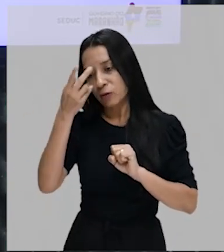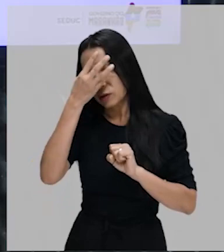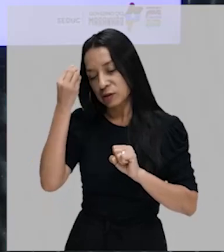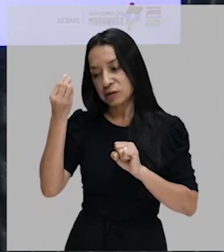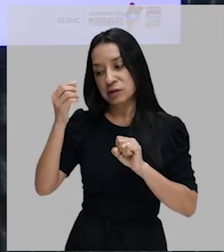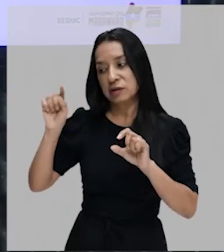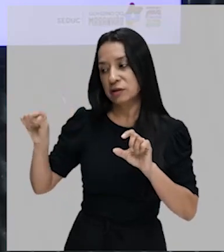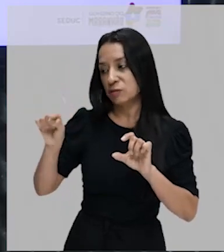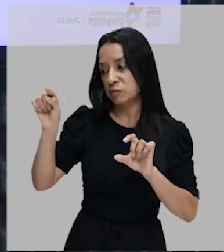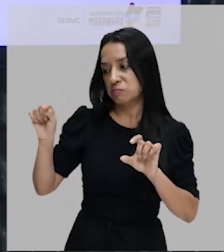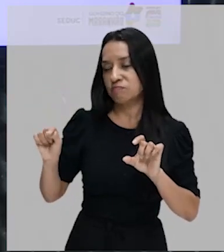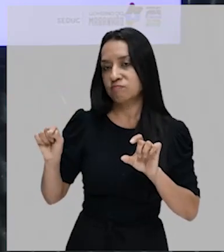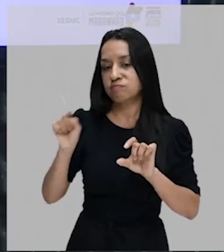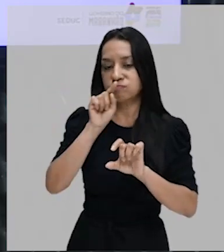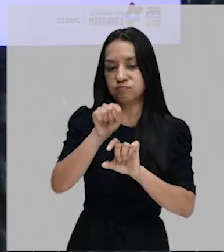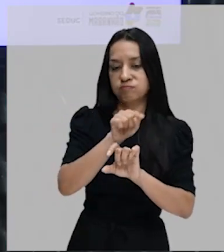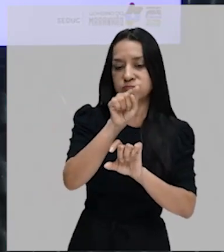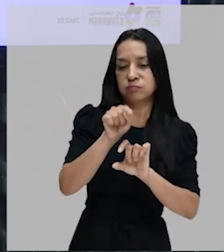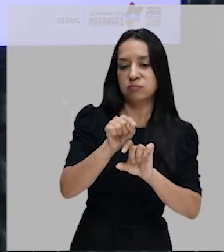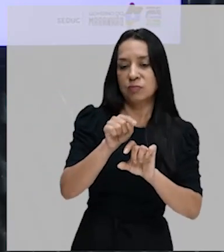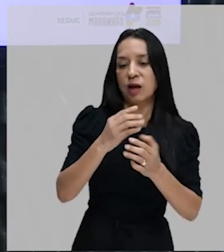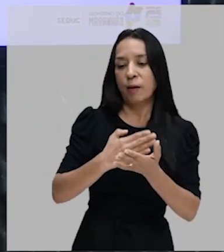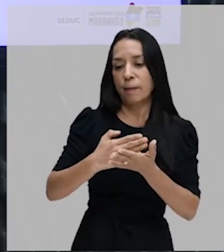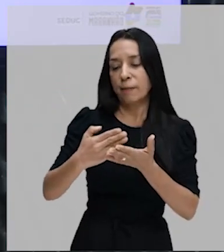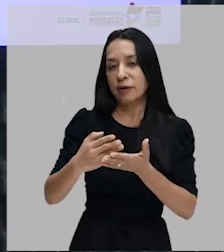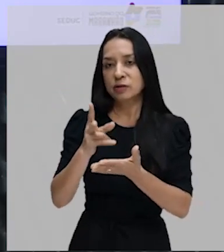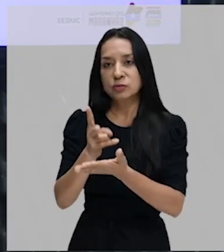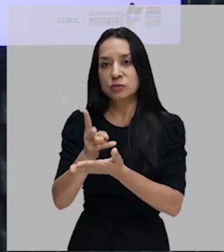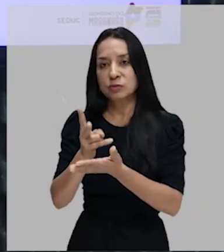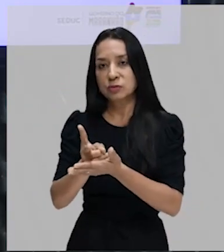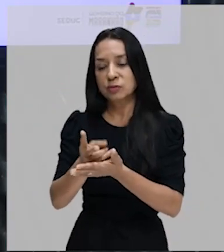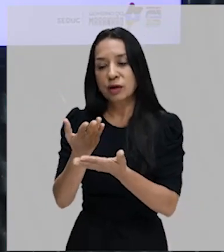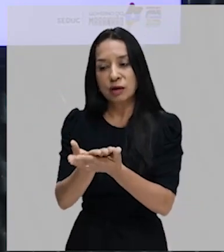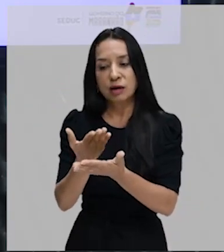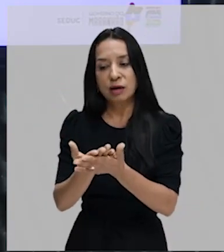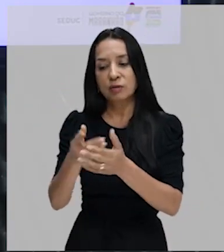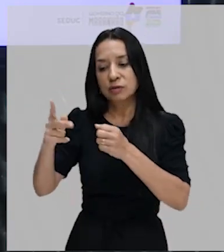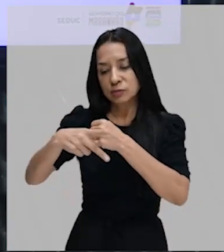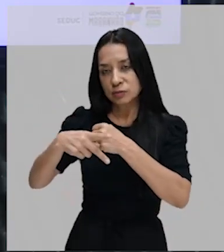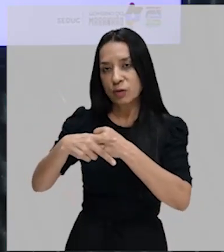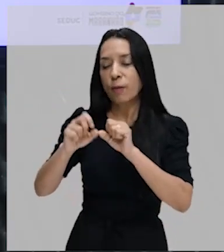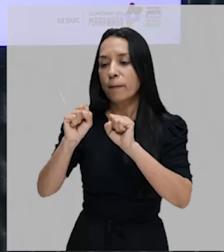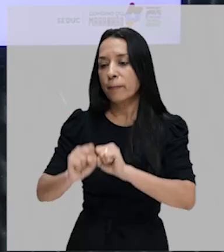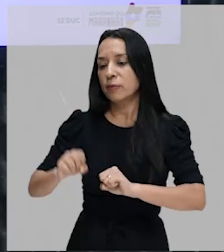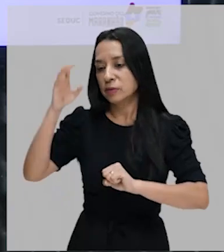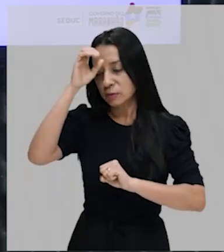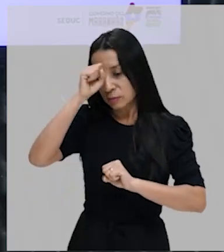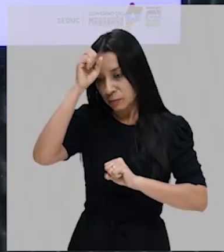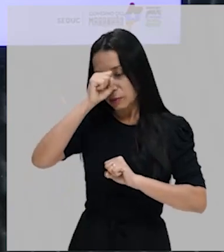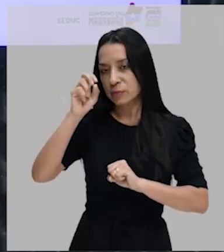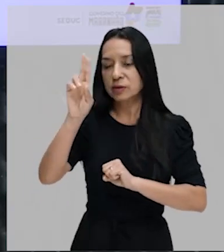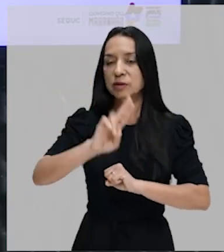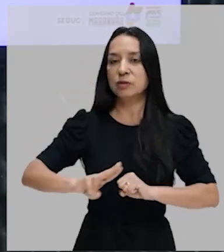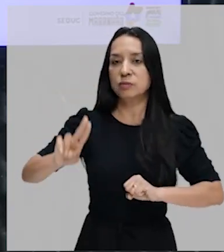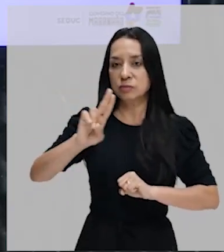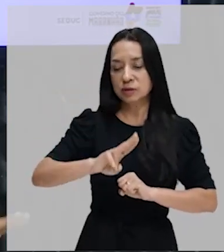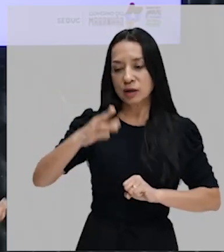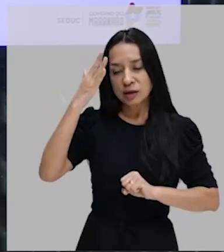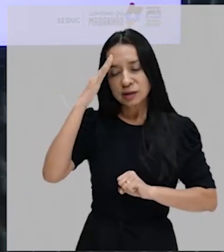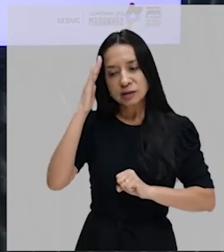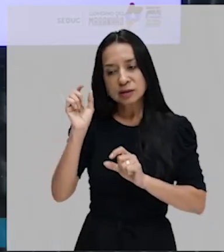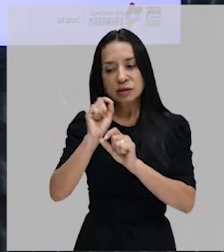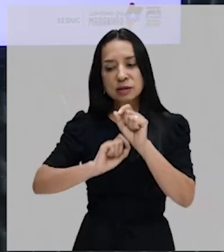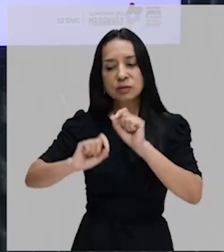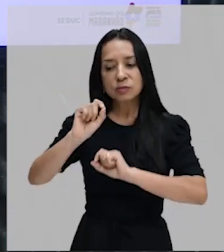tudo. Mas nós vamos dar sequência a essa aula sobre pronomes para que vocês possam aprender a utilizar e compreender